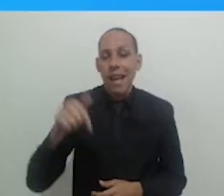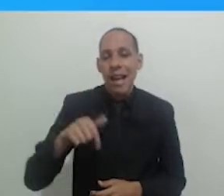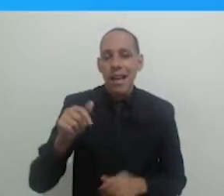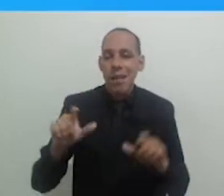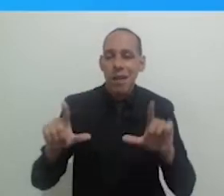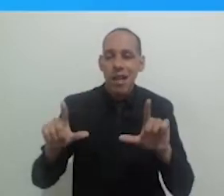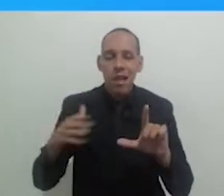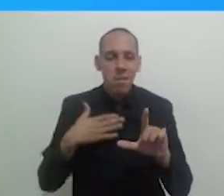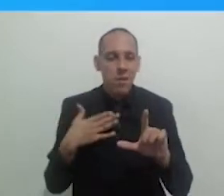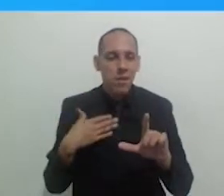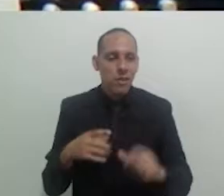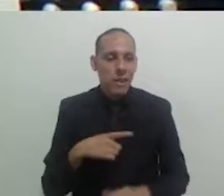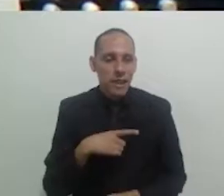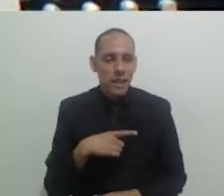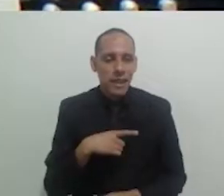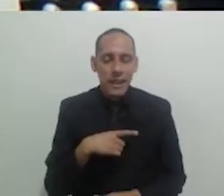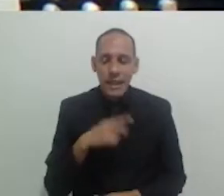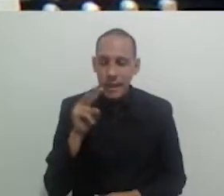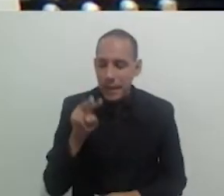aparece